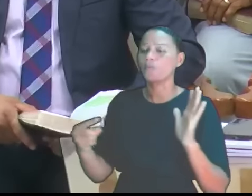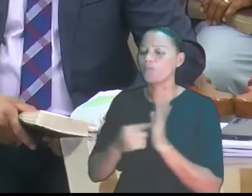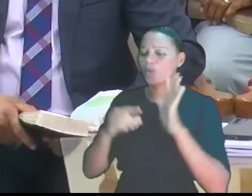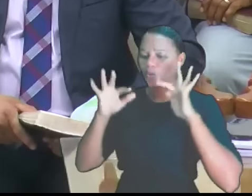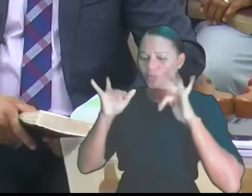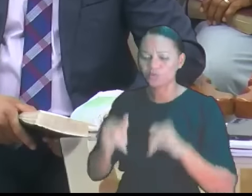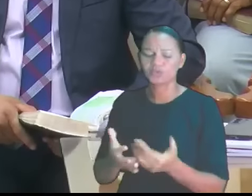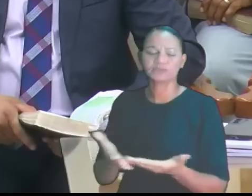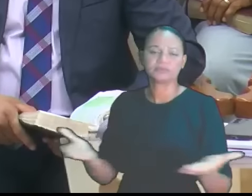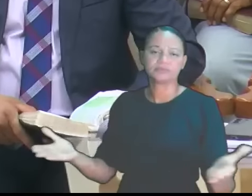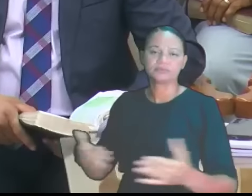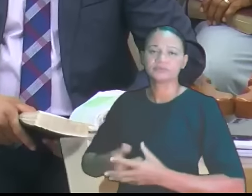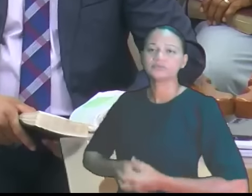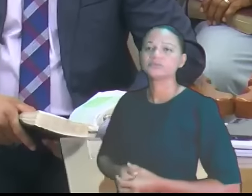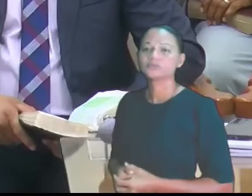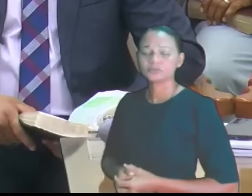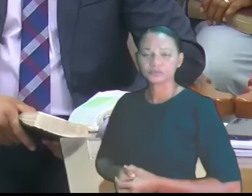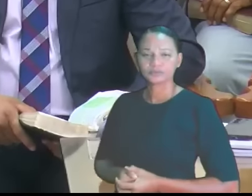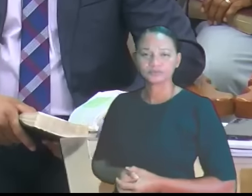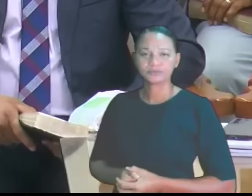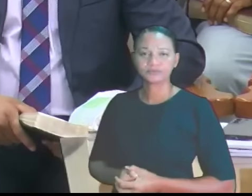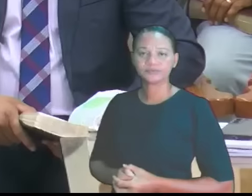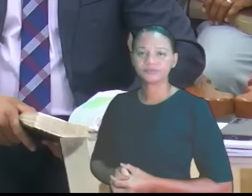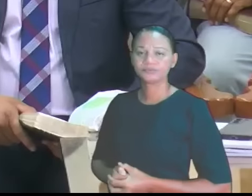o Senhor.